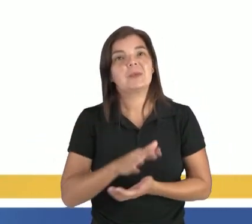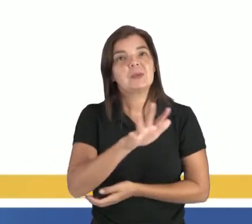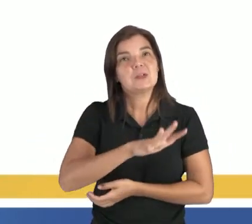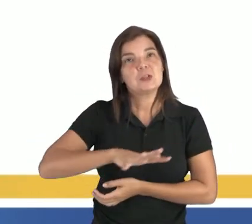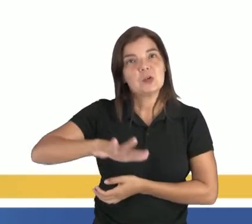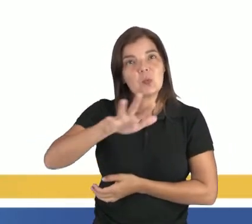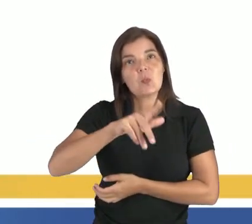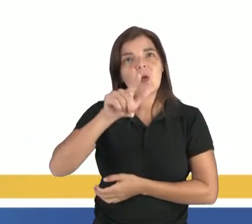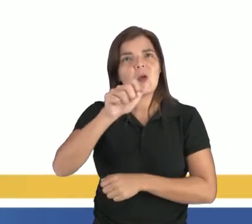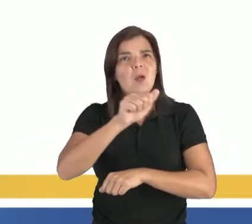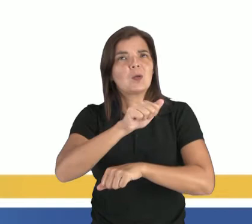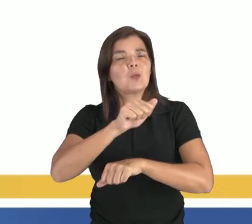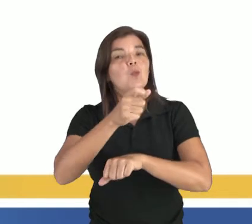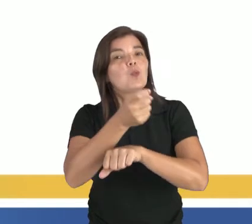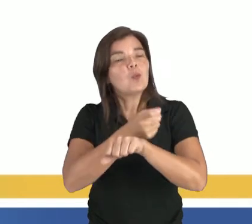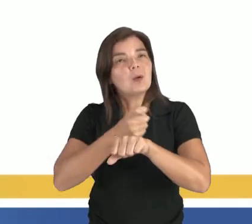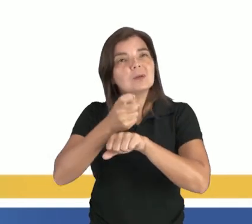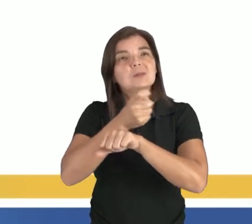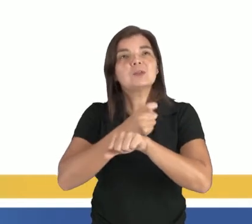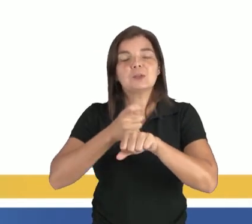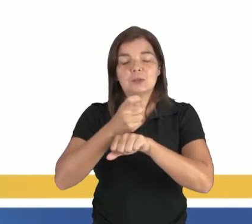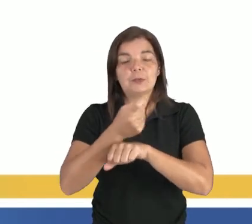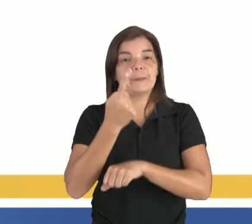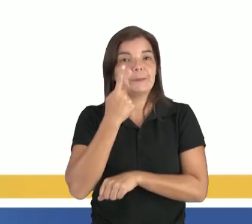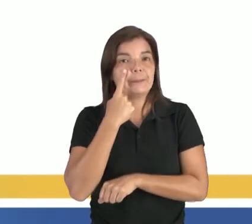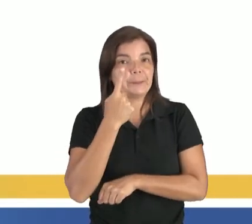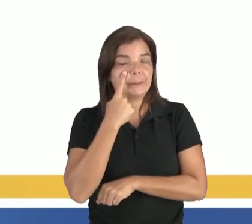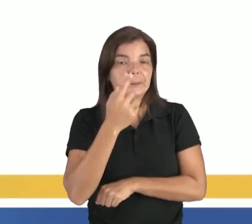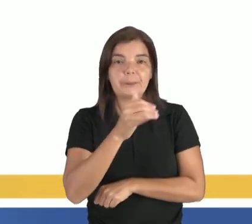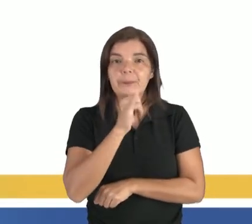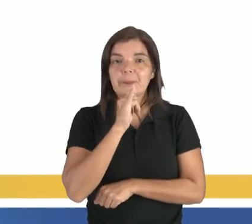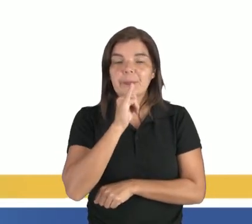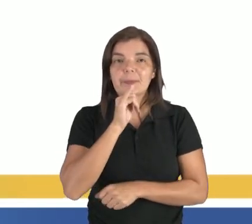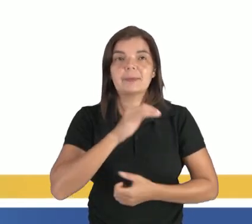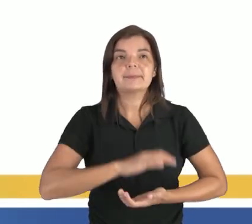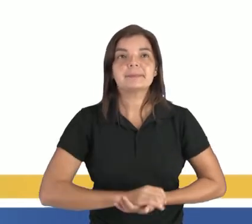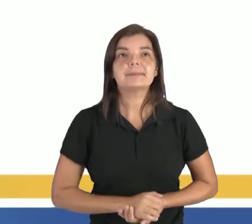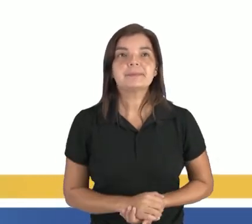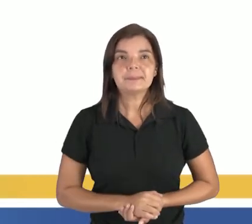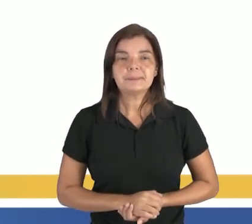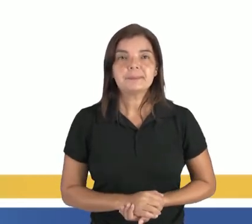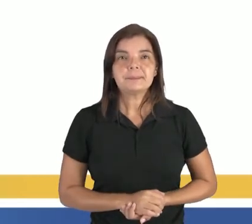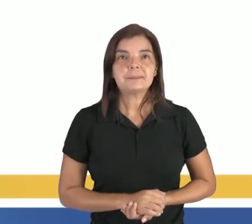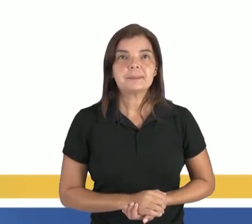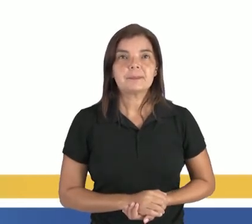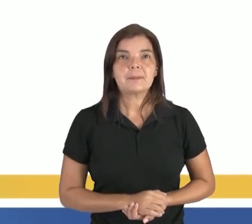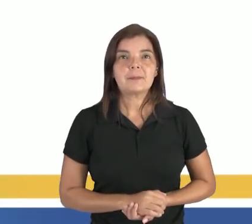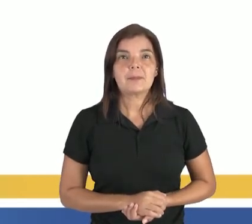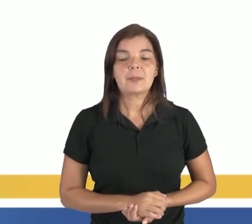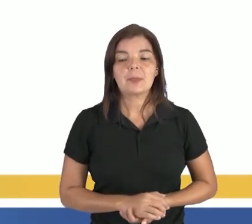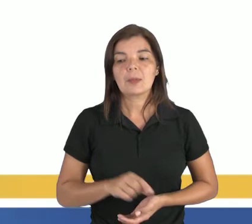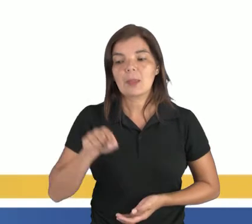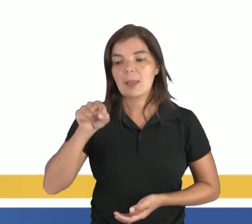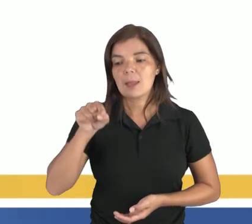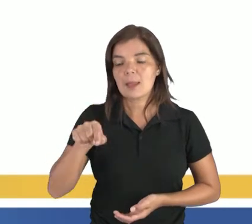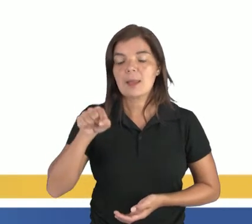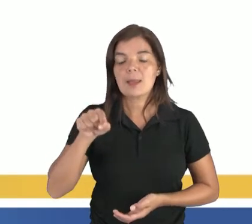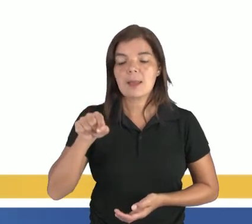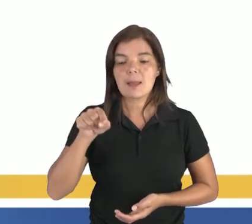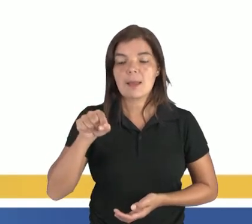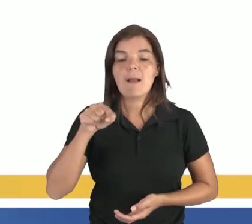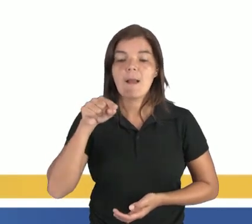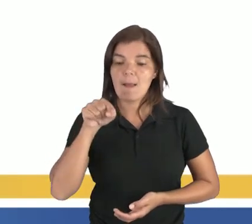E geralmente qualifica um adjetivo. Veja os exemplos. This soup is